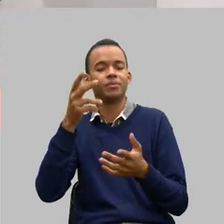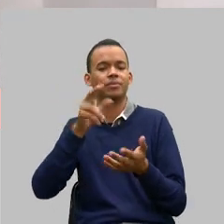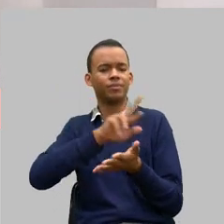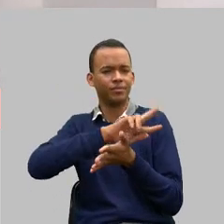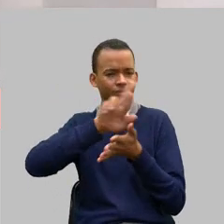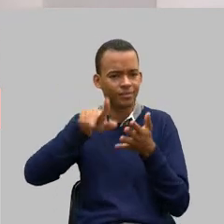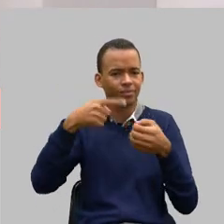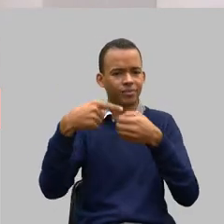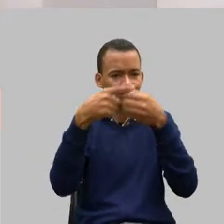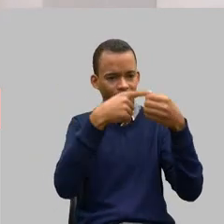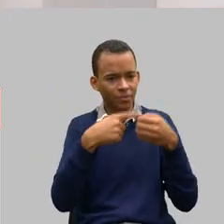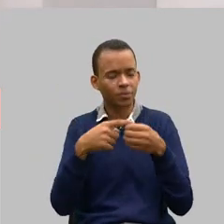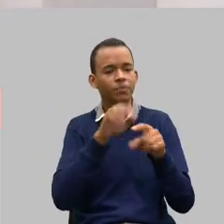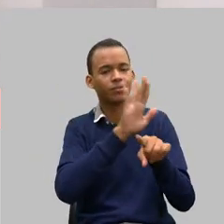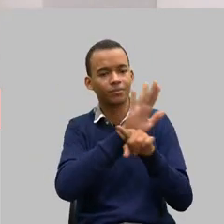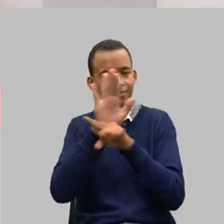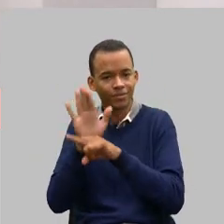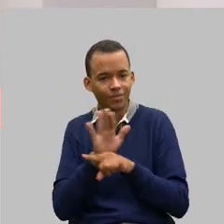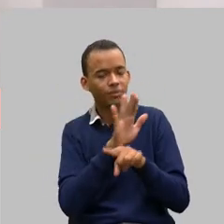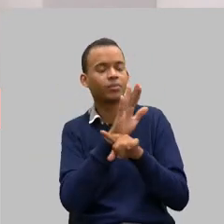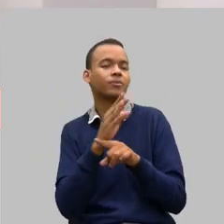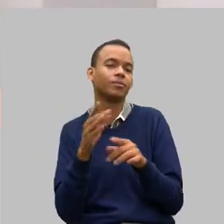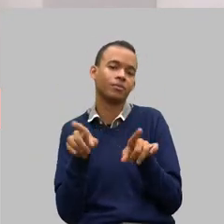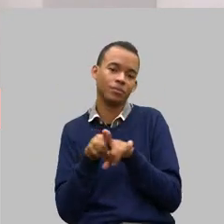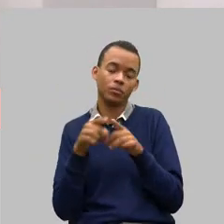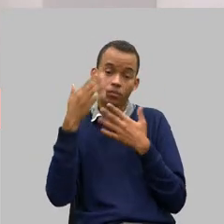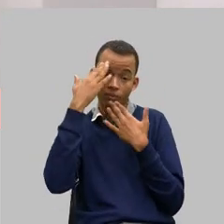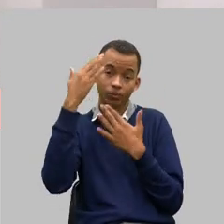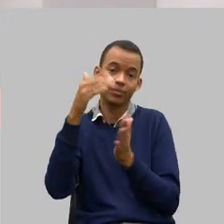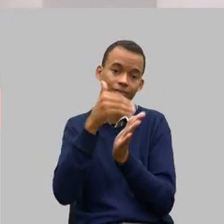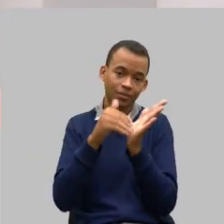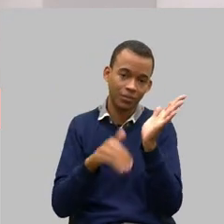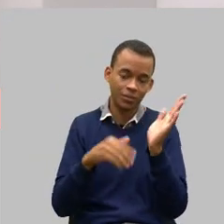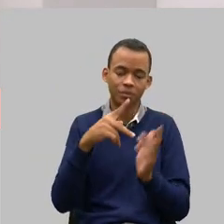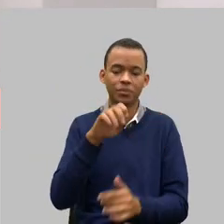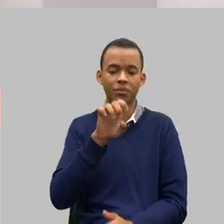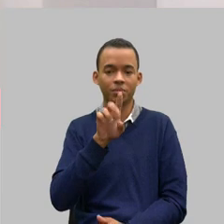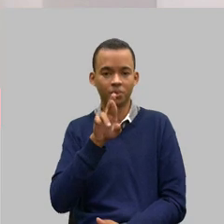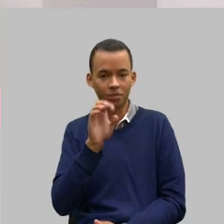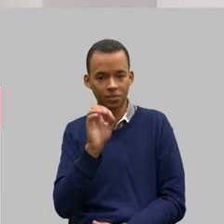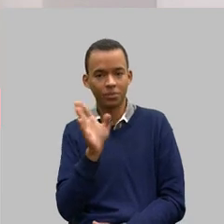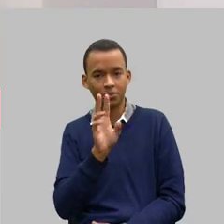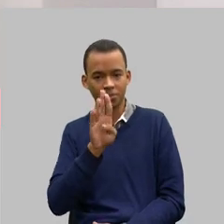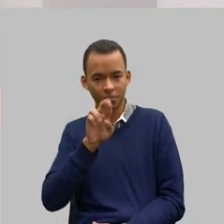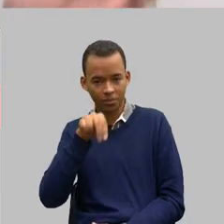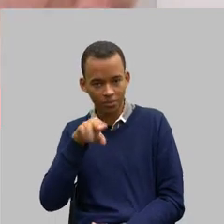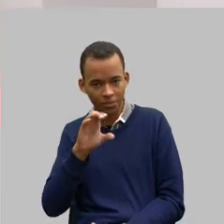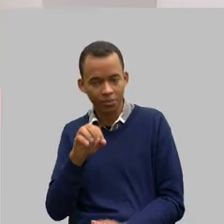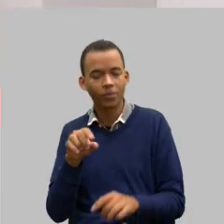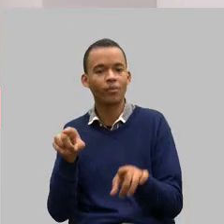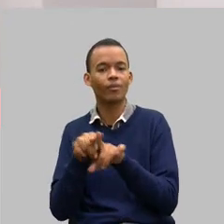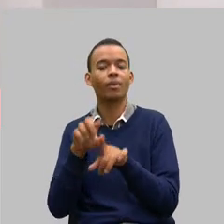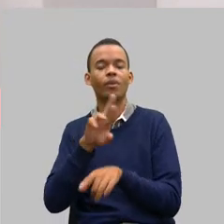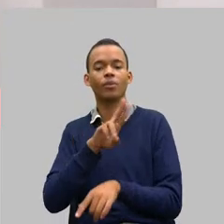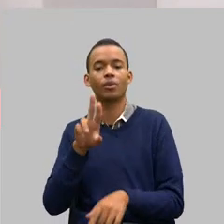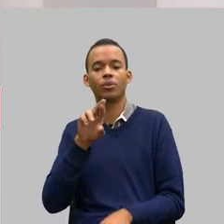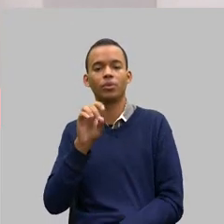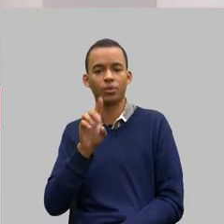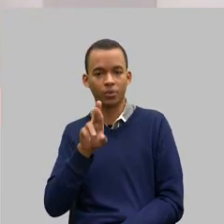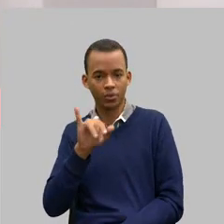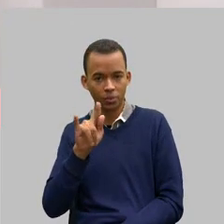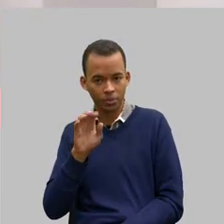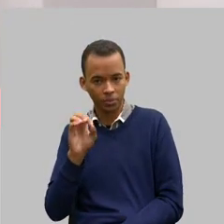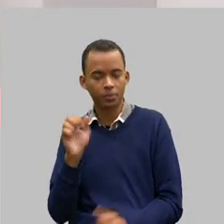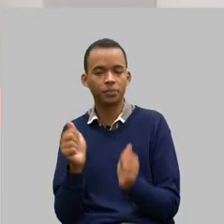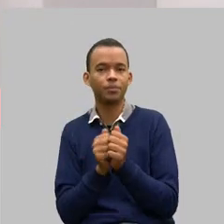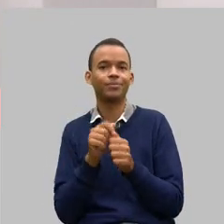regiões né agradecendo ao secretário Pedro Bruno pela presença eh juntamente com Rodrigo as suas equipes aqui também que